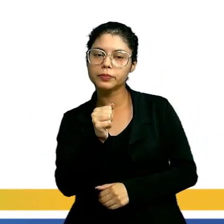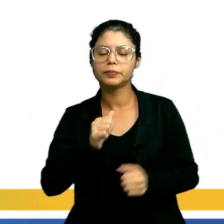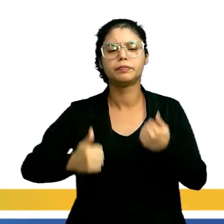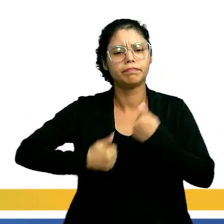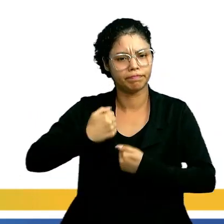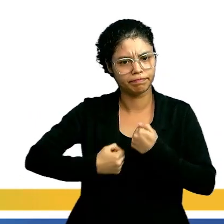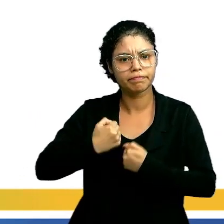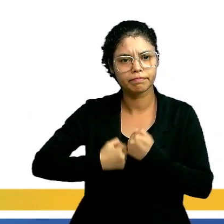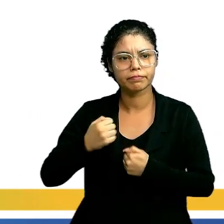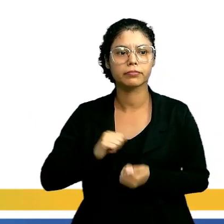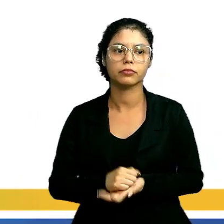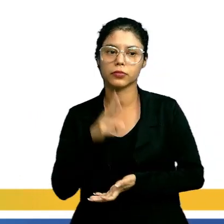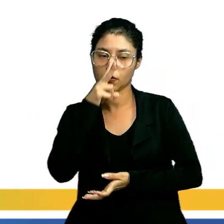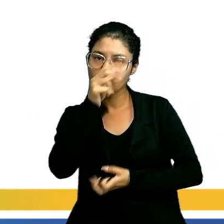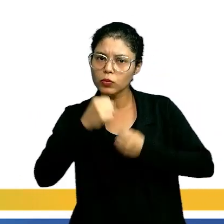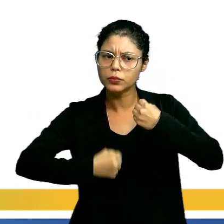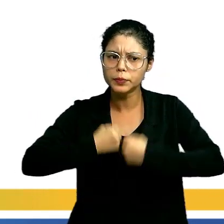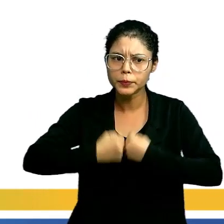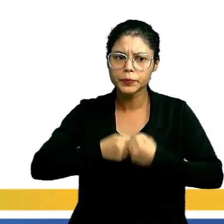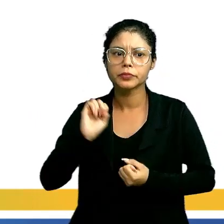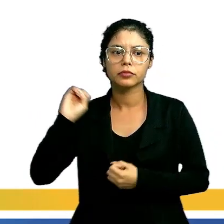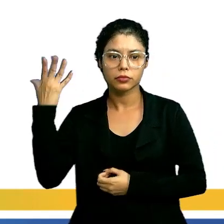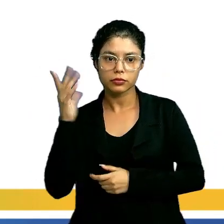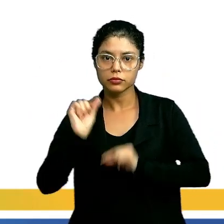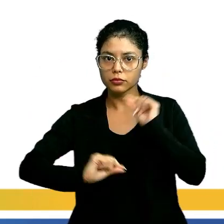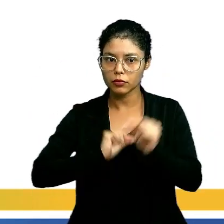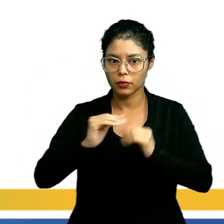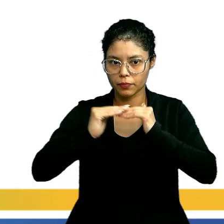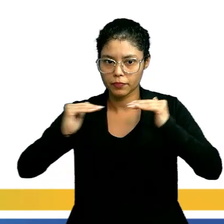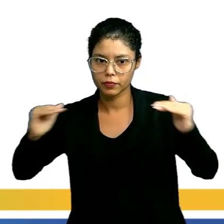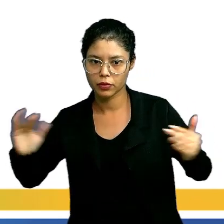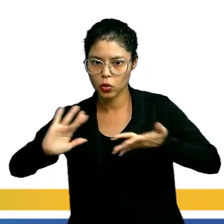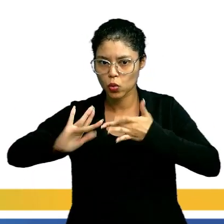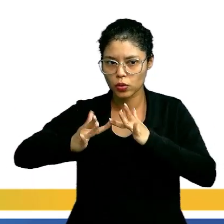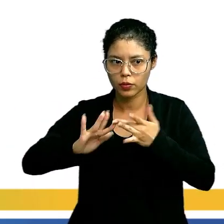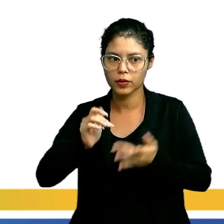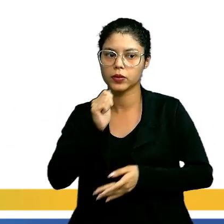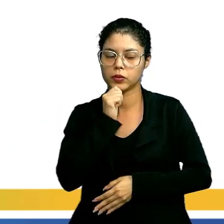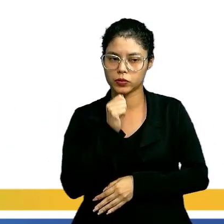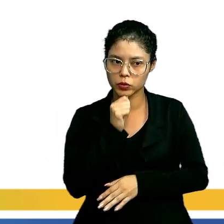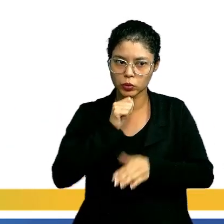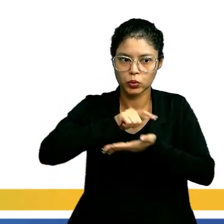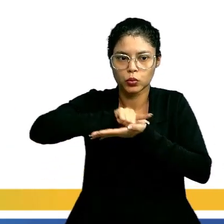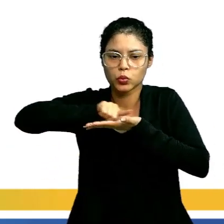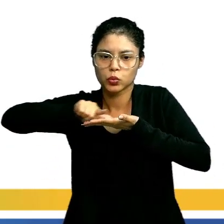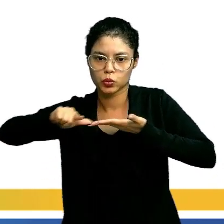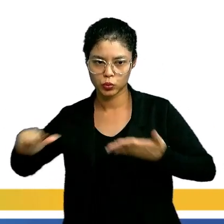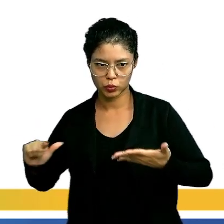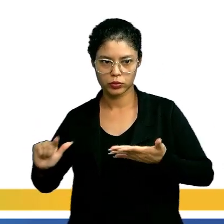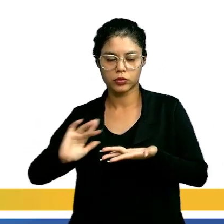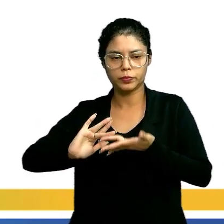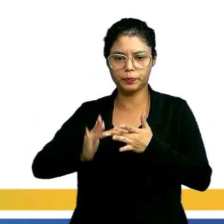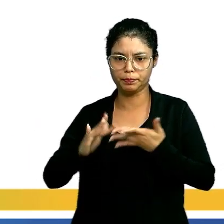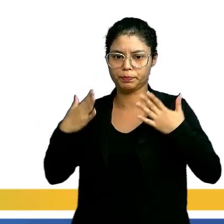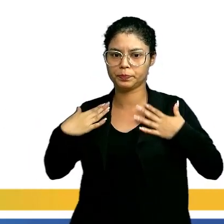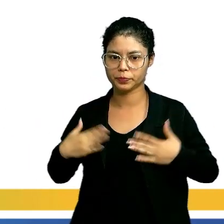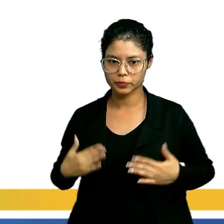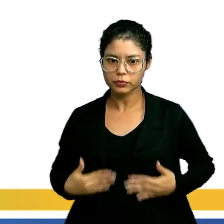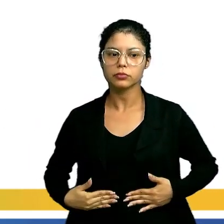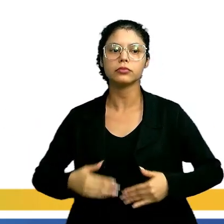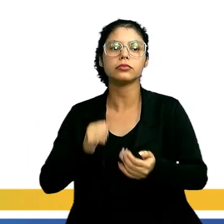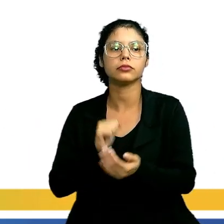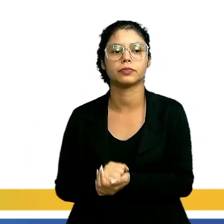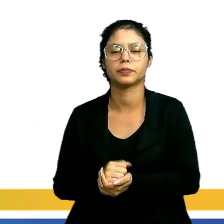de atrito. Essa força de atrito ela pode ocorrer entre as superfícies de contato e ela opõe-se ao deslizamento dos